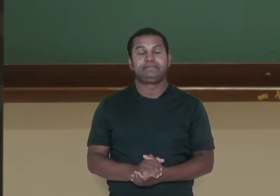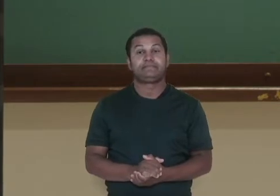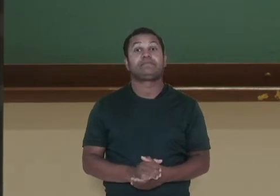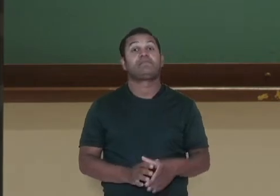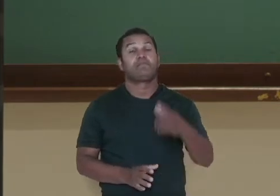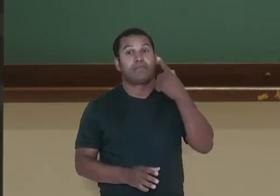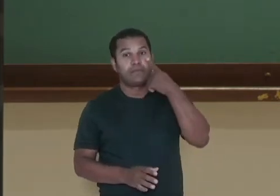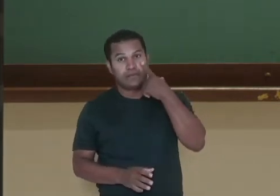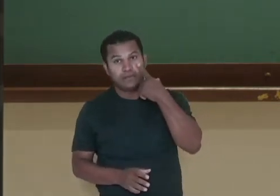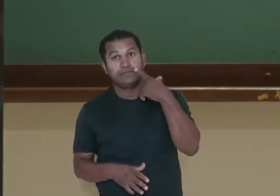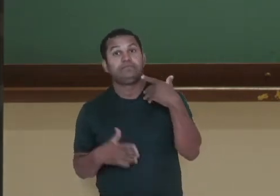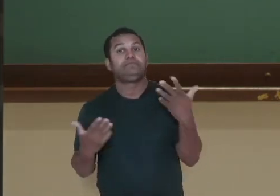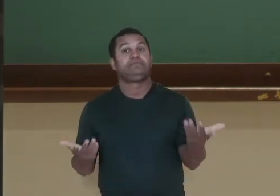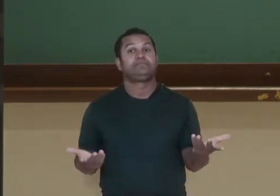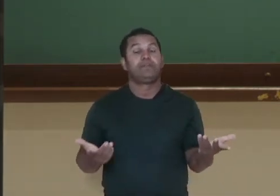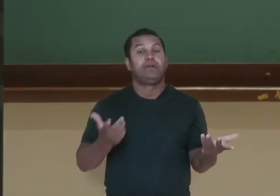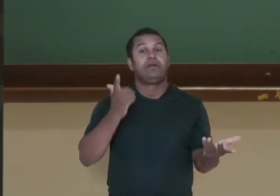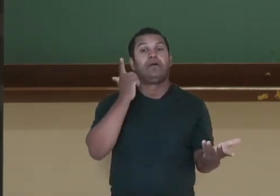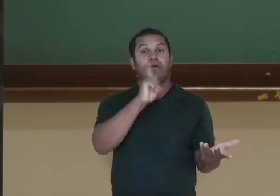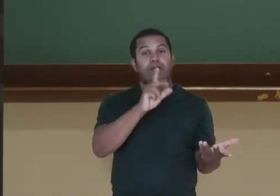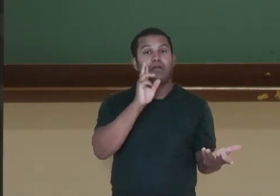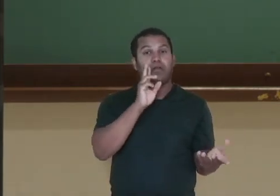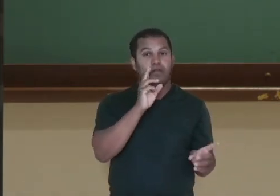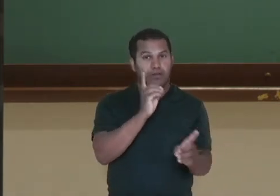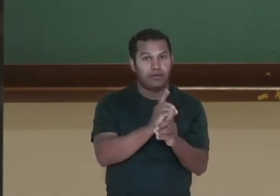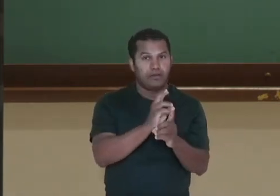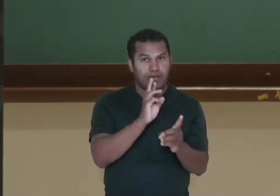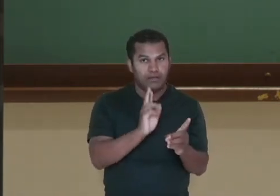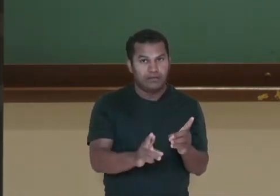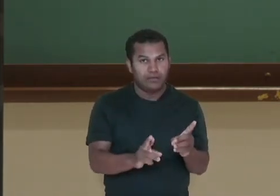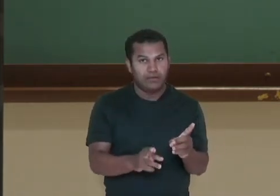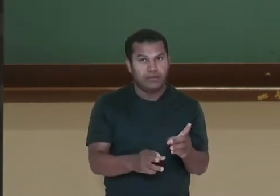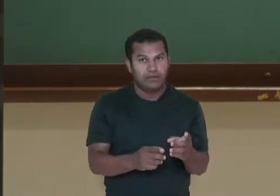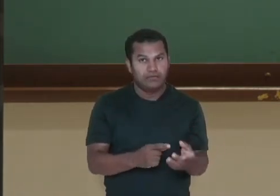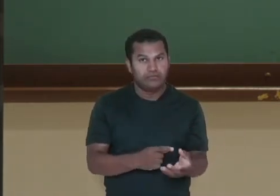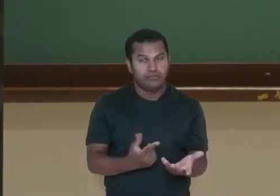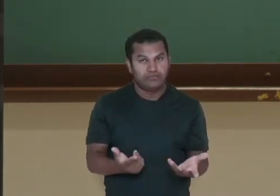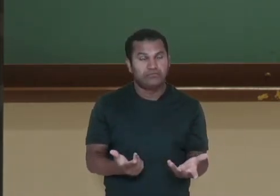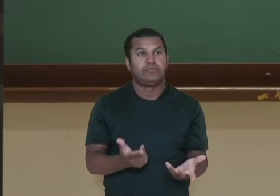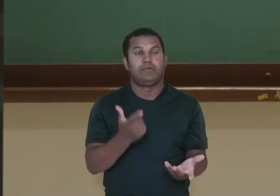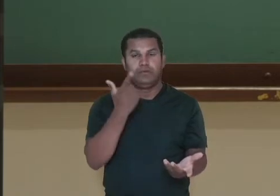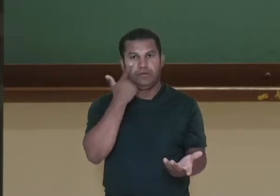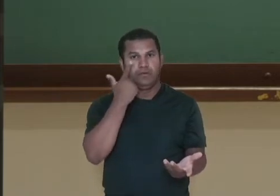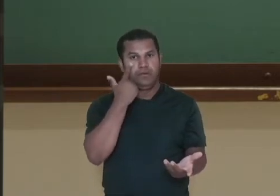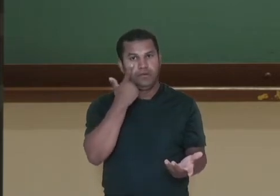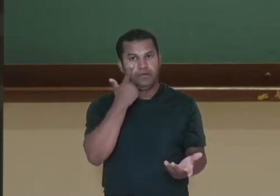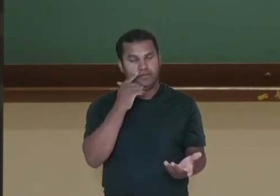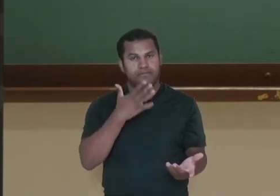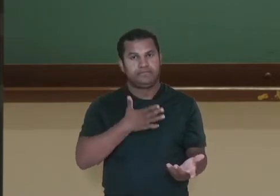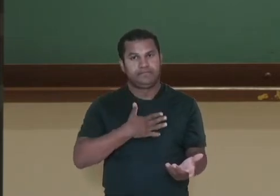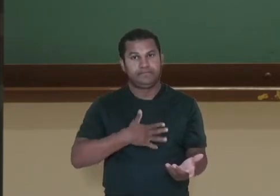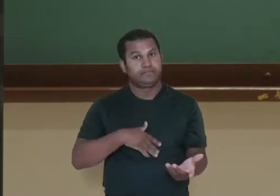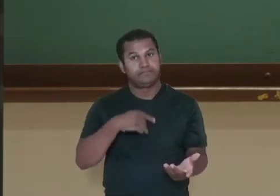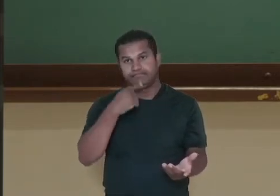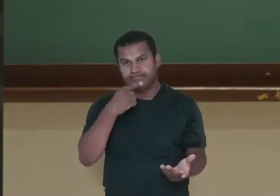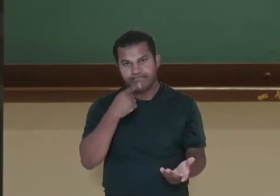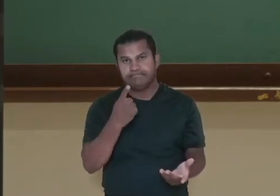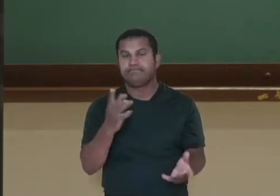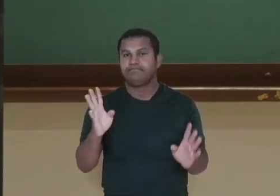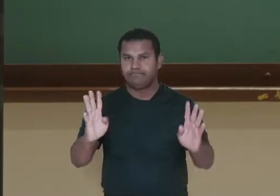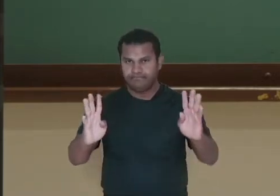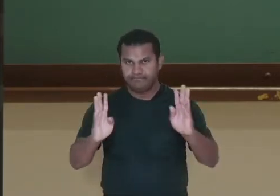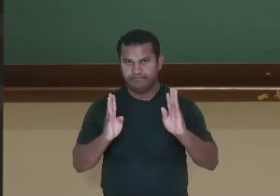Beleza, meus queridos? E aí, conseguiram tirar as informações, tentar aplicar alguma coisa? Então, se não conseguiu, preste bem atenção